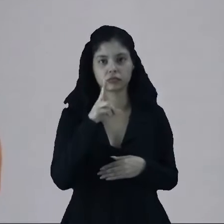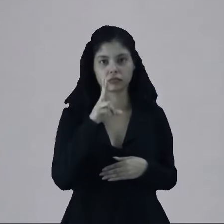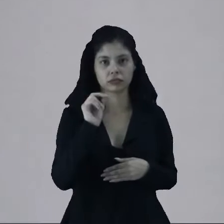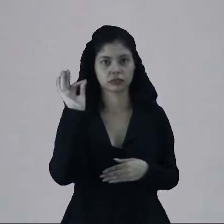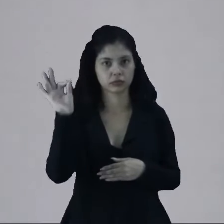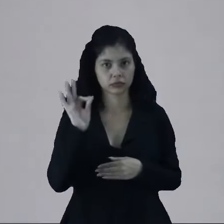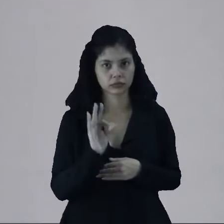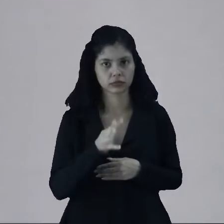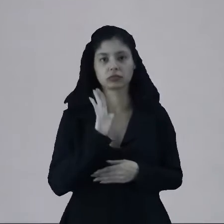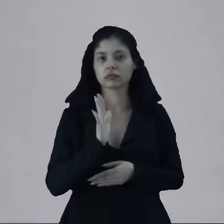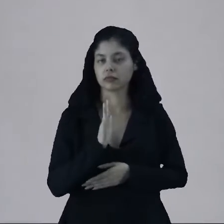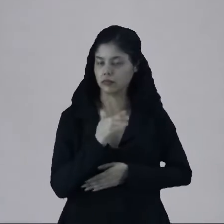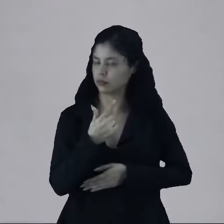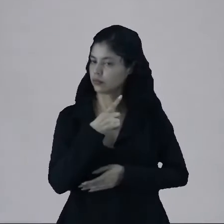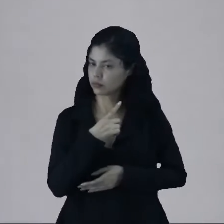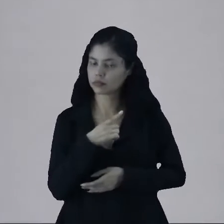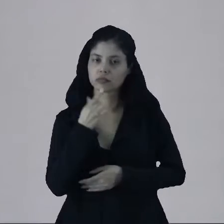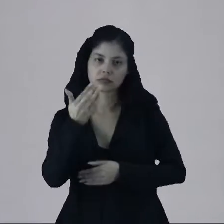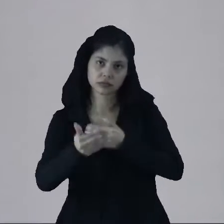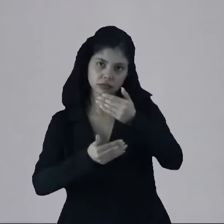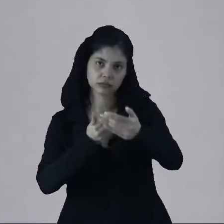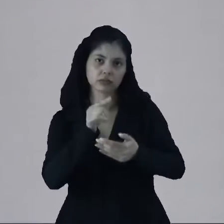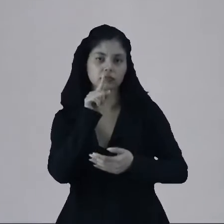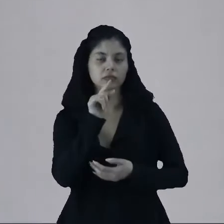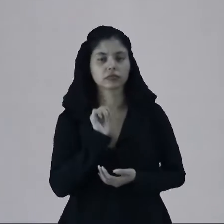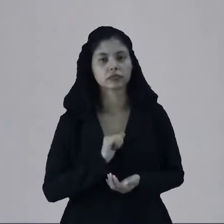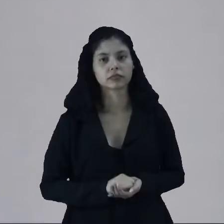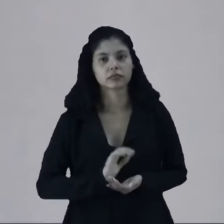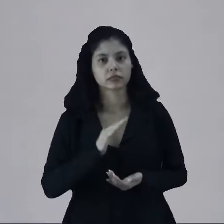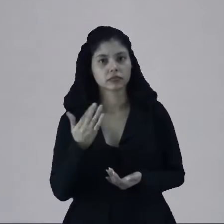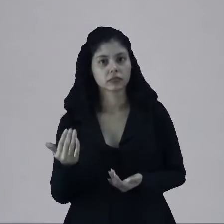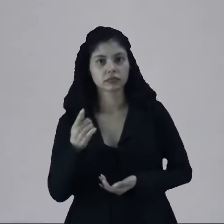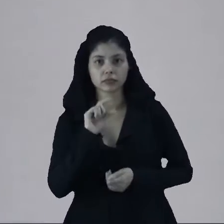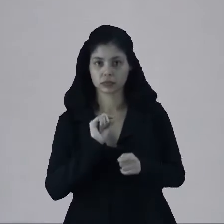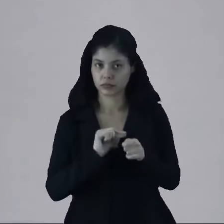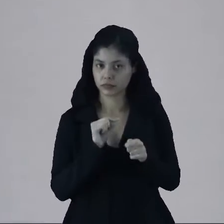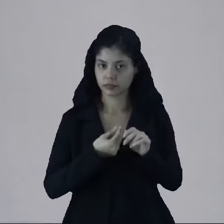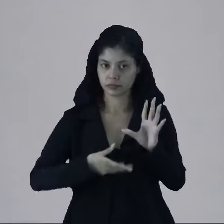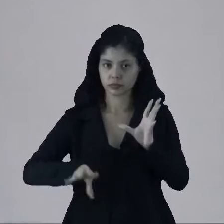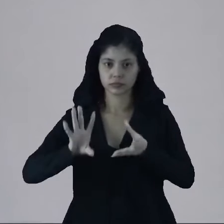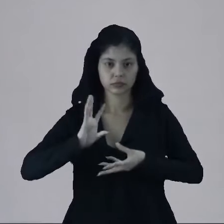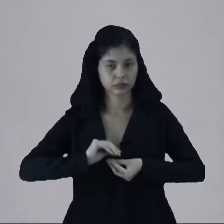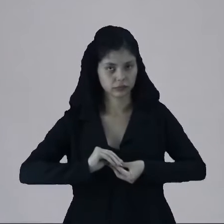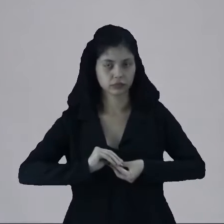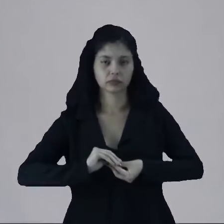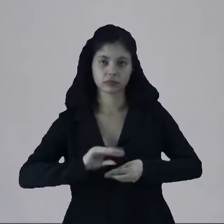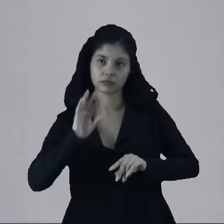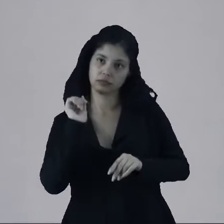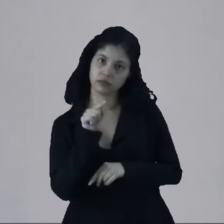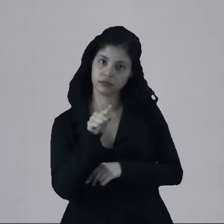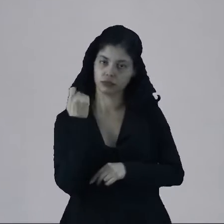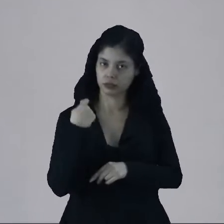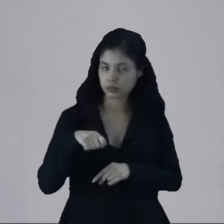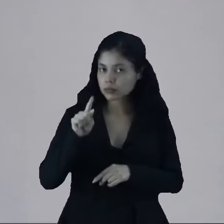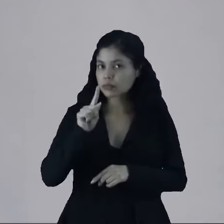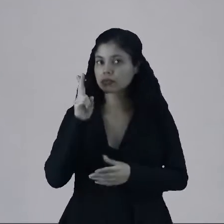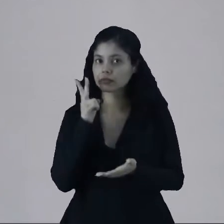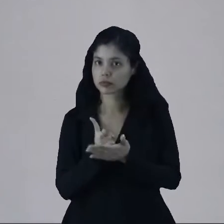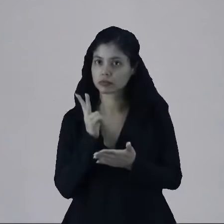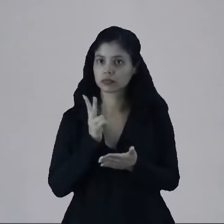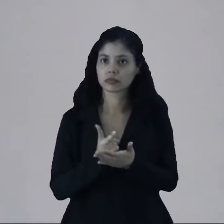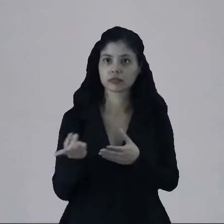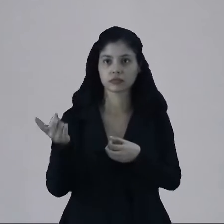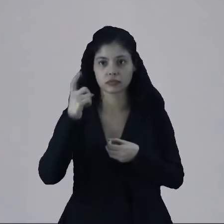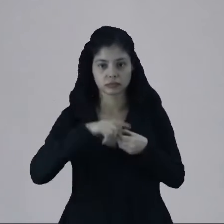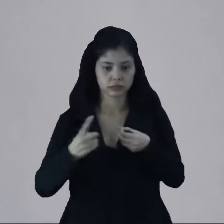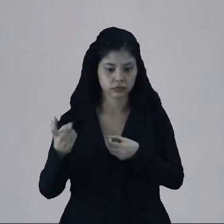50% do teu tempo poupado nesse processo aí. E quando você faz o resuminho do heredograma, você não precisa estar todo o tempo